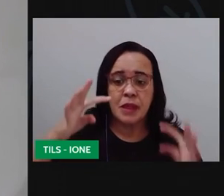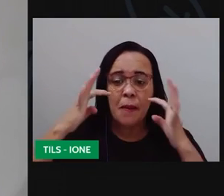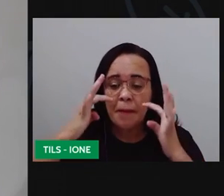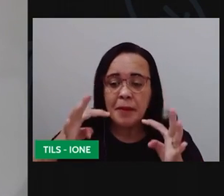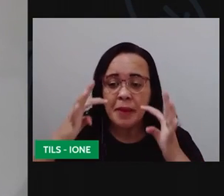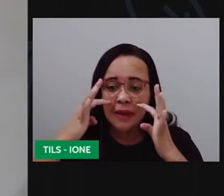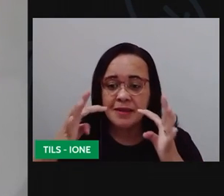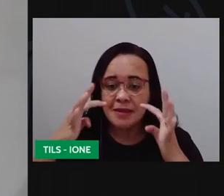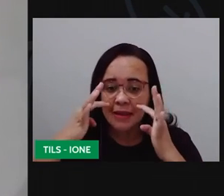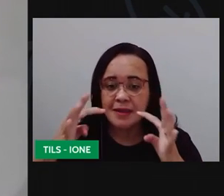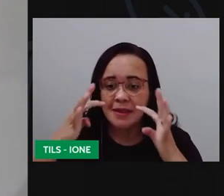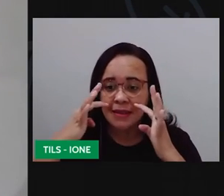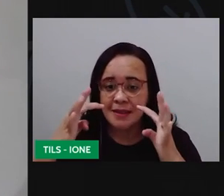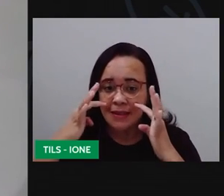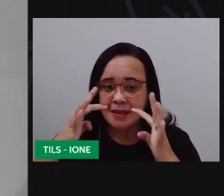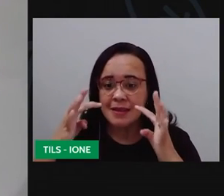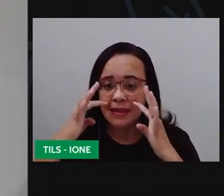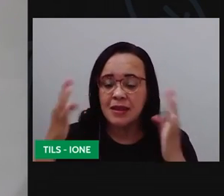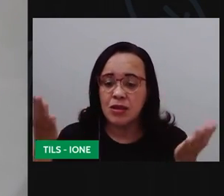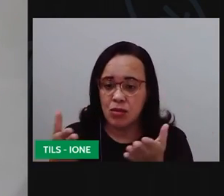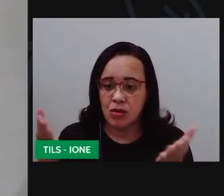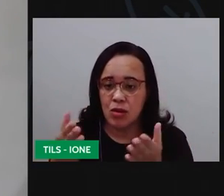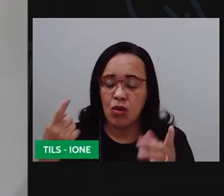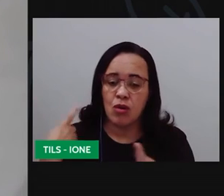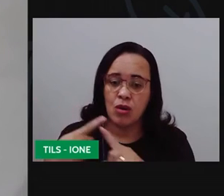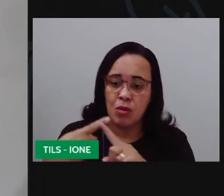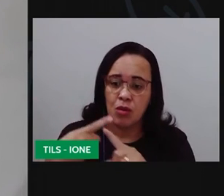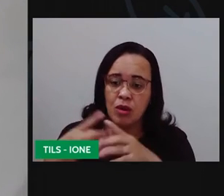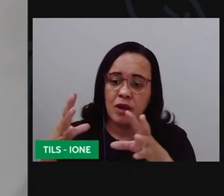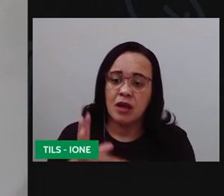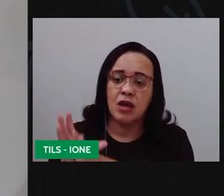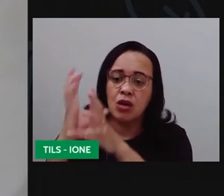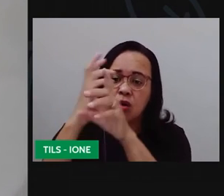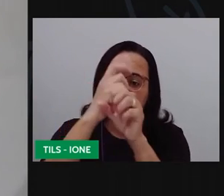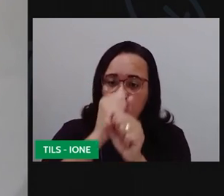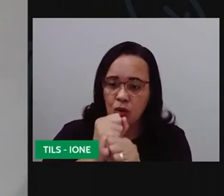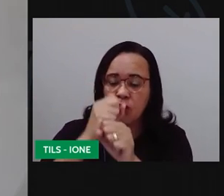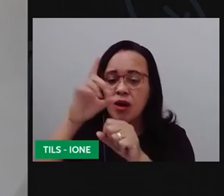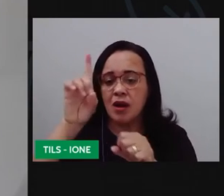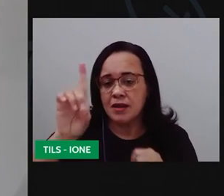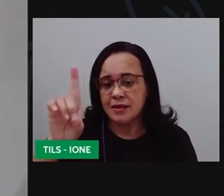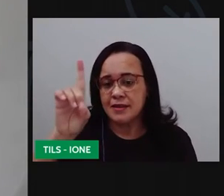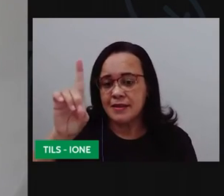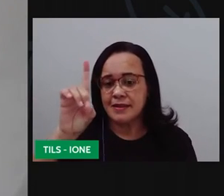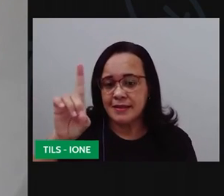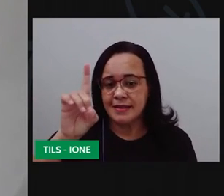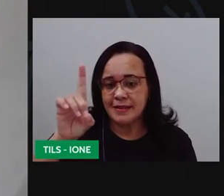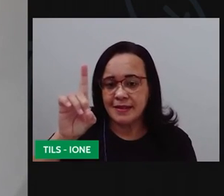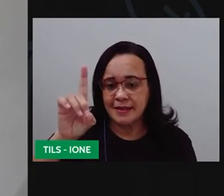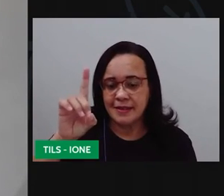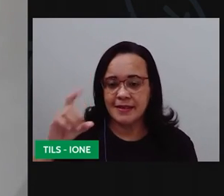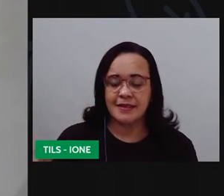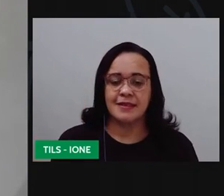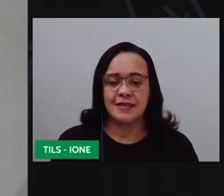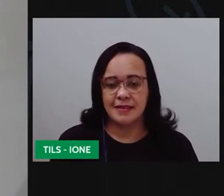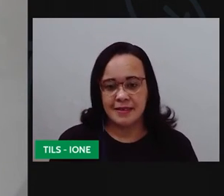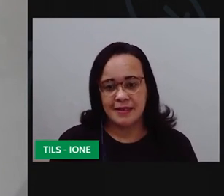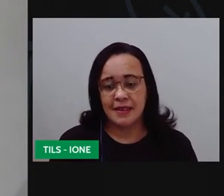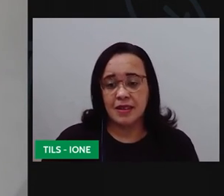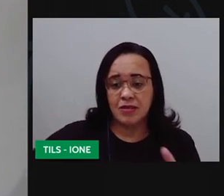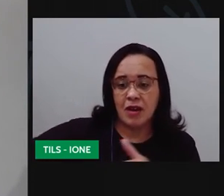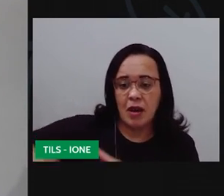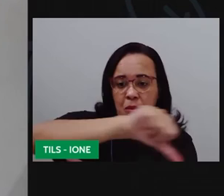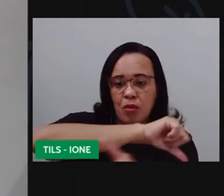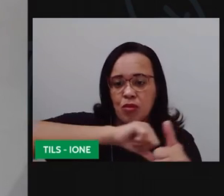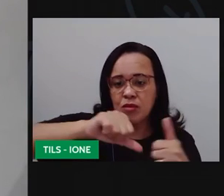própria o que aqui tá a gente vai ter o que completar as dez dezenas que vai passar para a centena